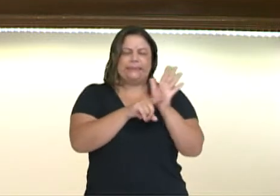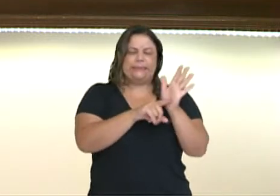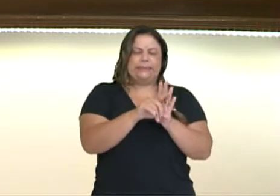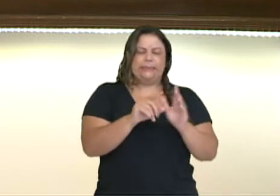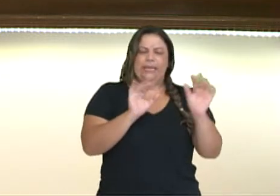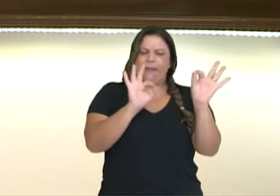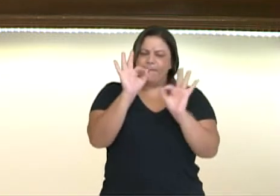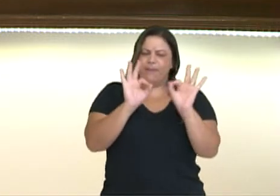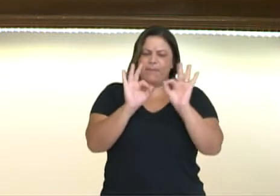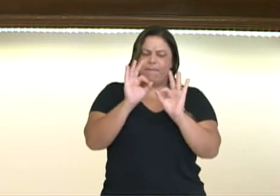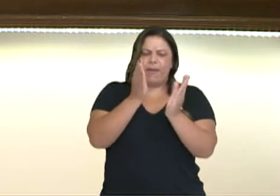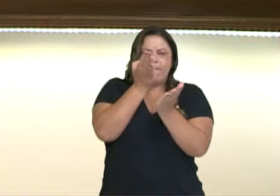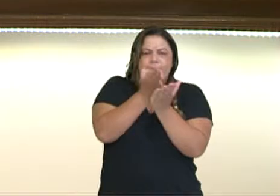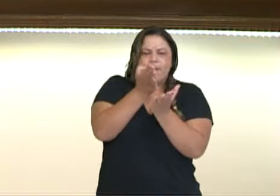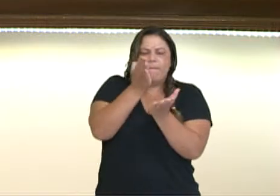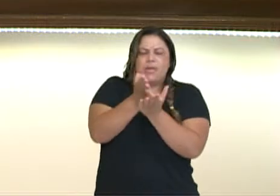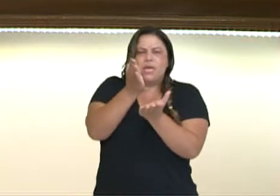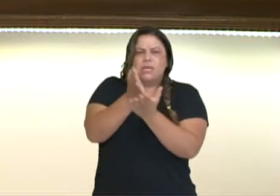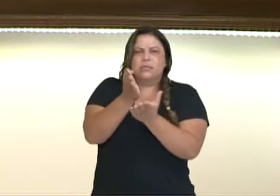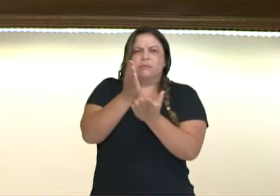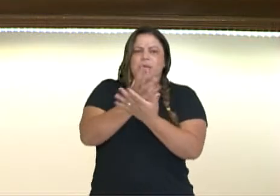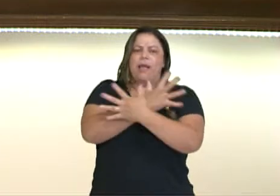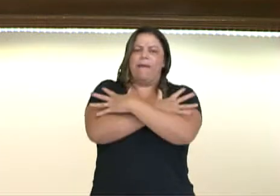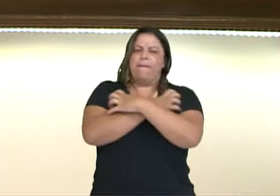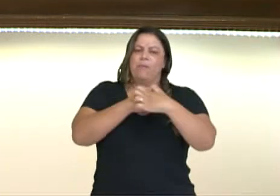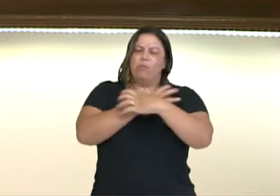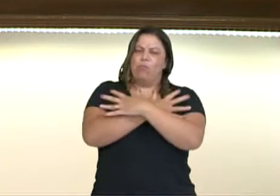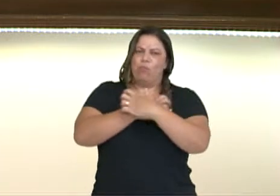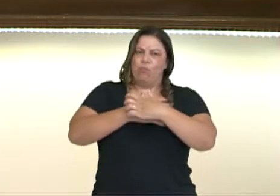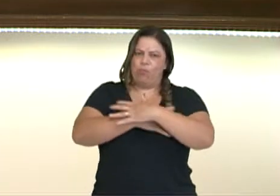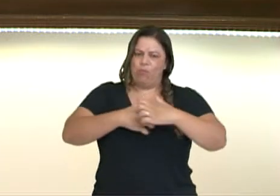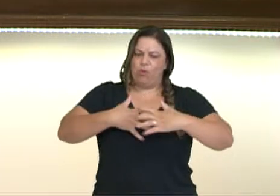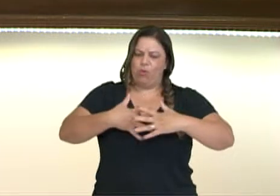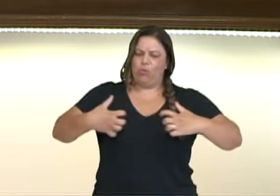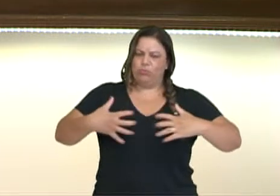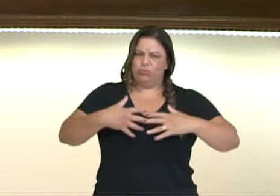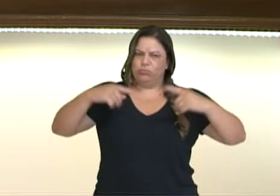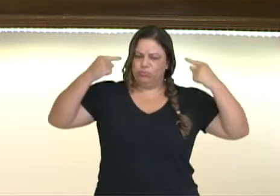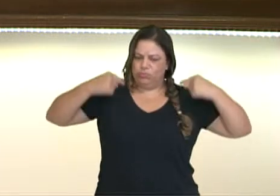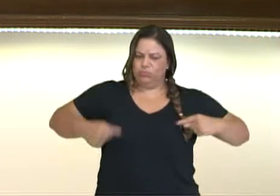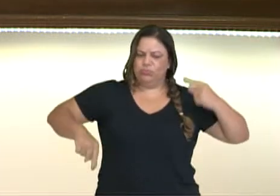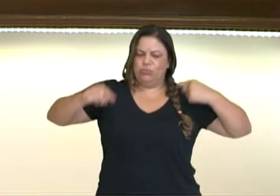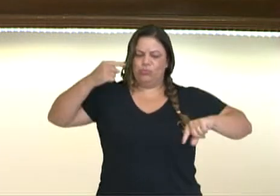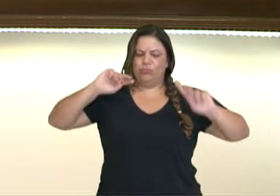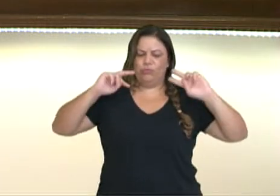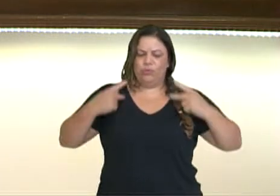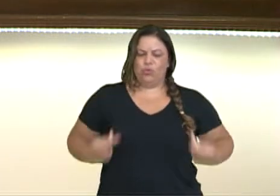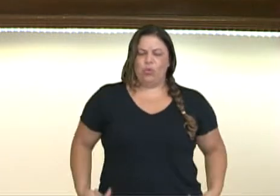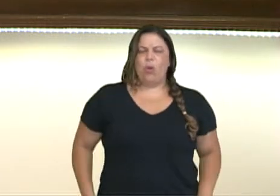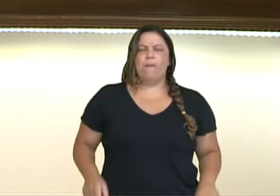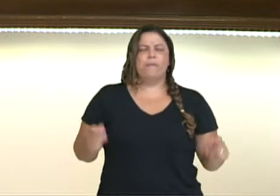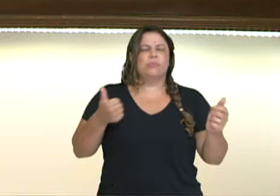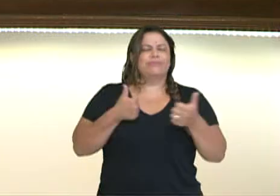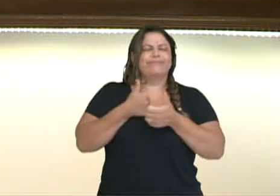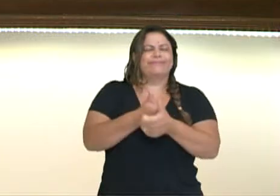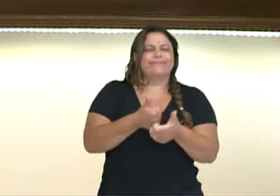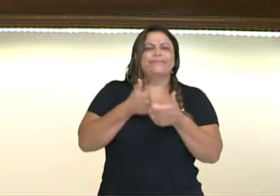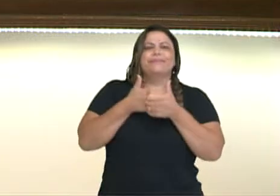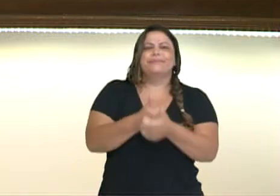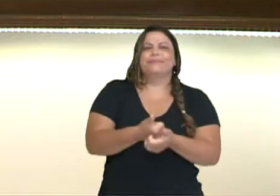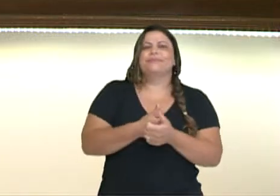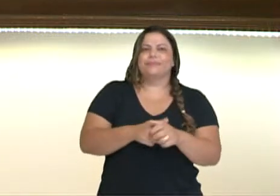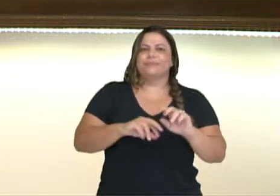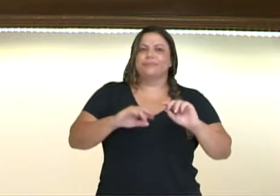à fidelidade dos músculos. Você vai ver a escultura, ela é muito próxima à realidade, gente. Eu vou mostrar para vocês aqui. A escultura é muito